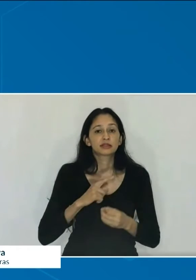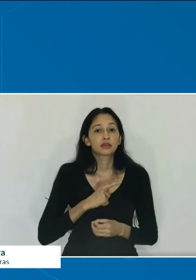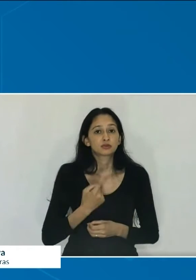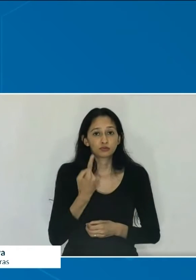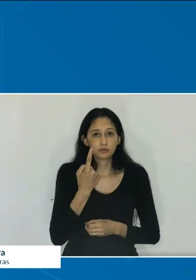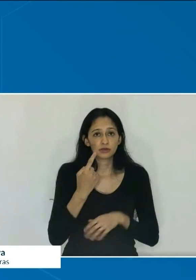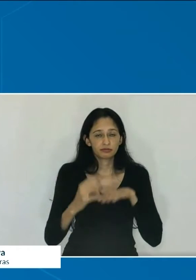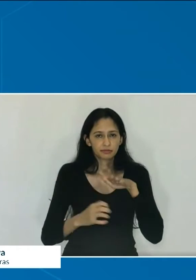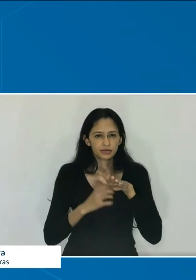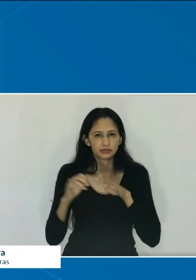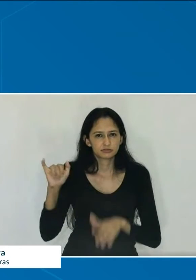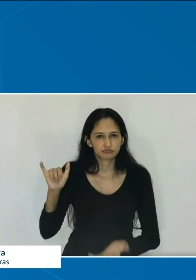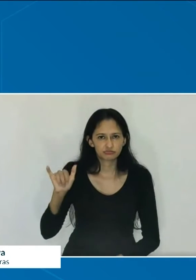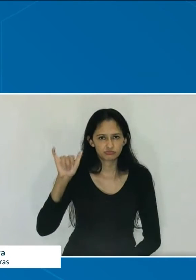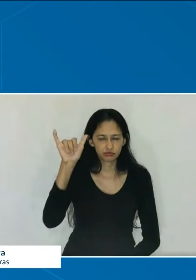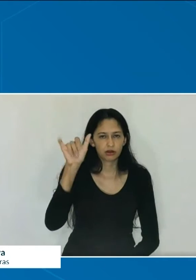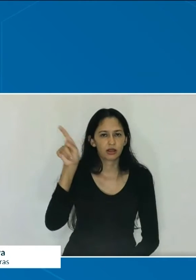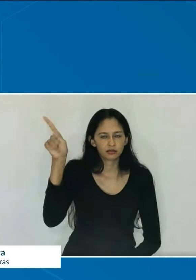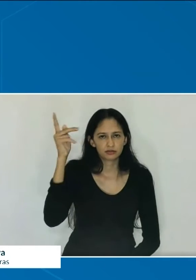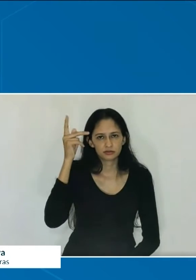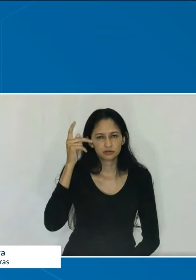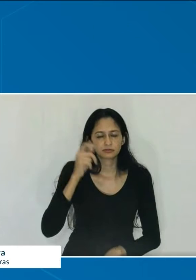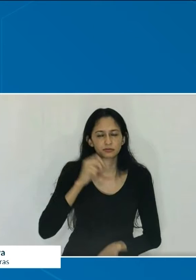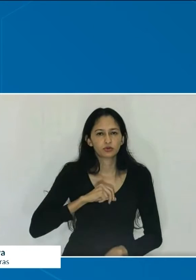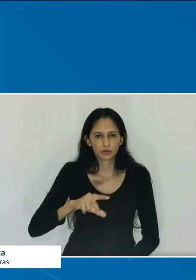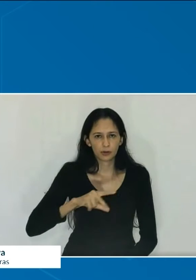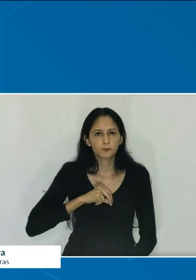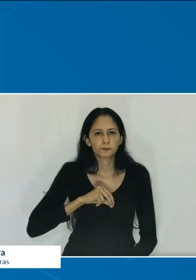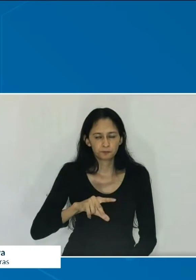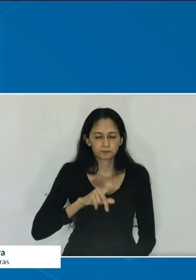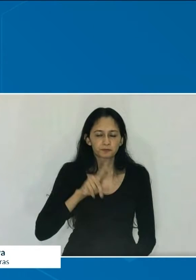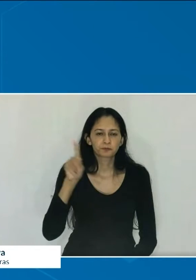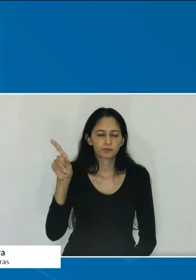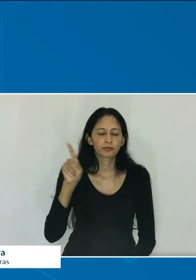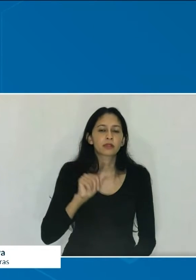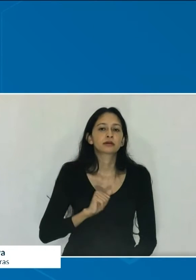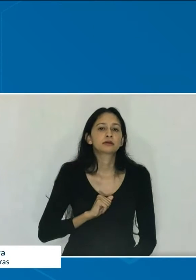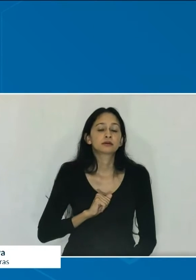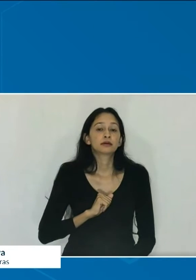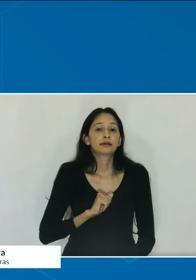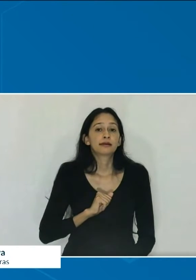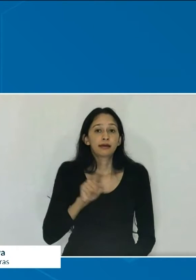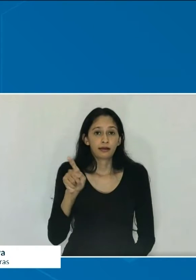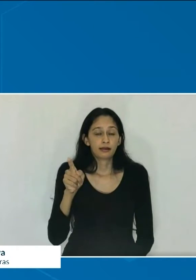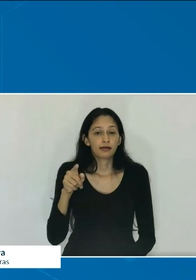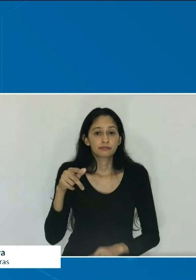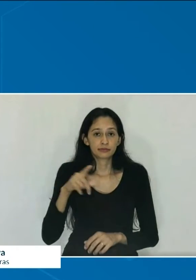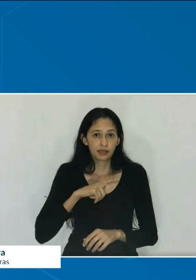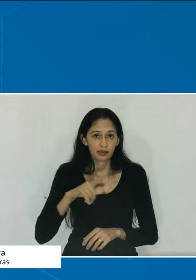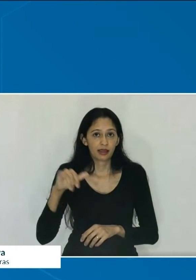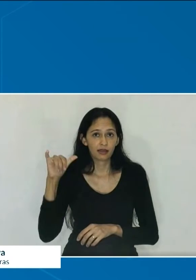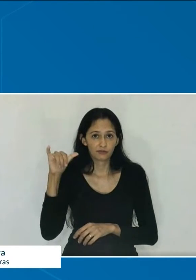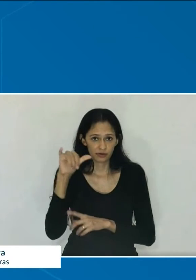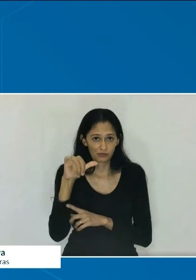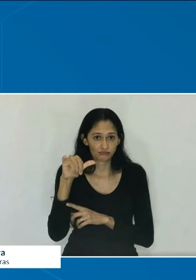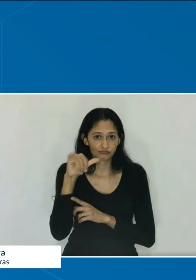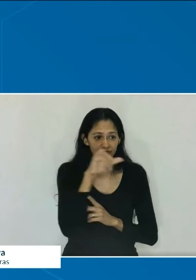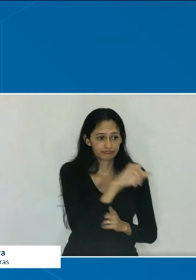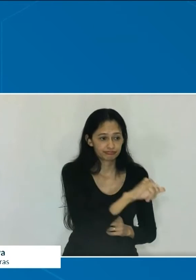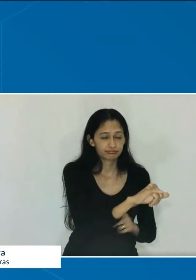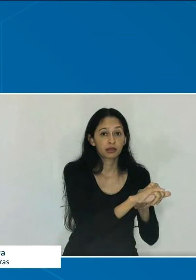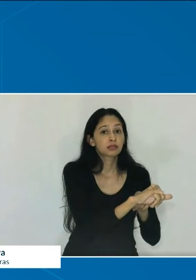de Portugal, que ela te entrega o avião e a